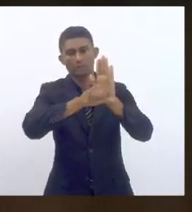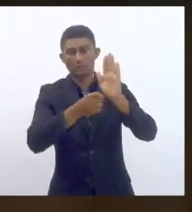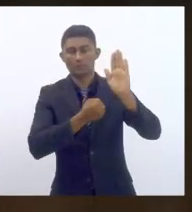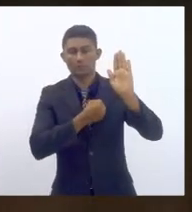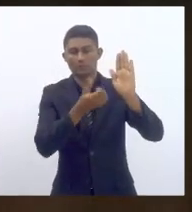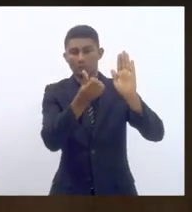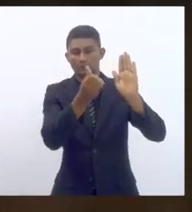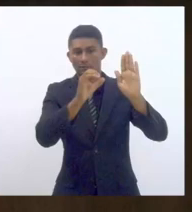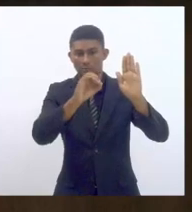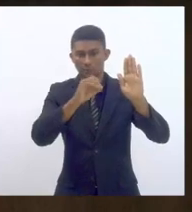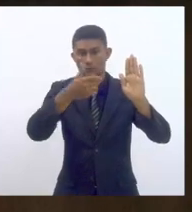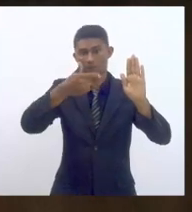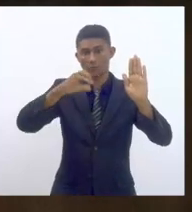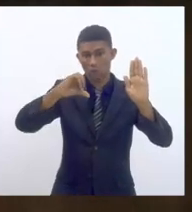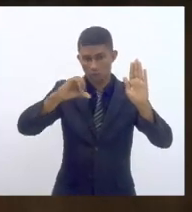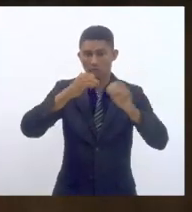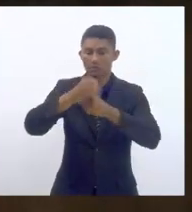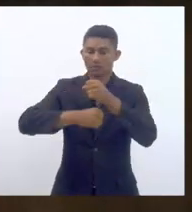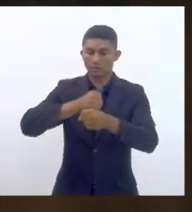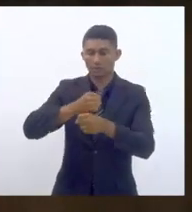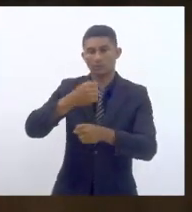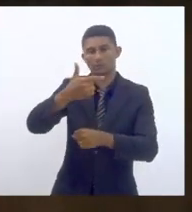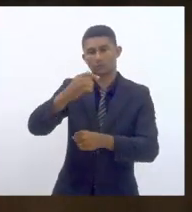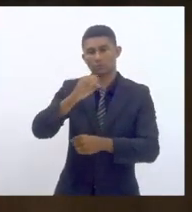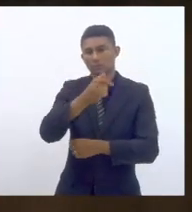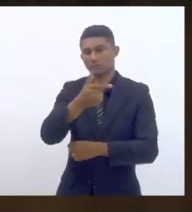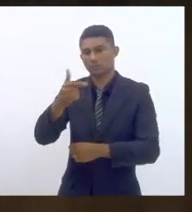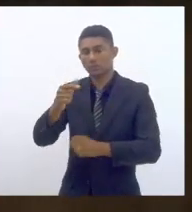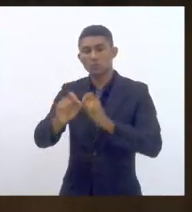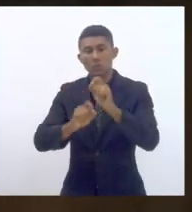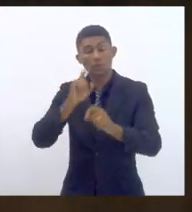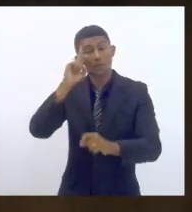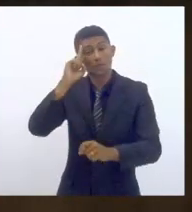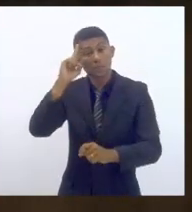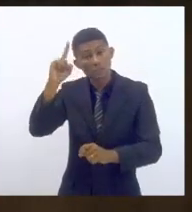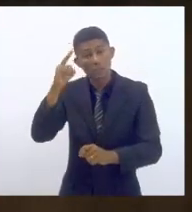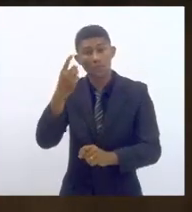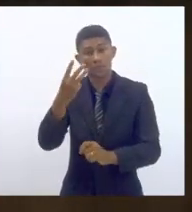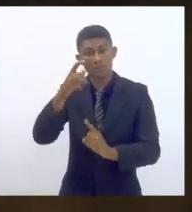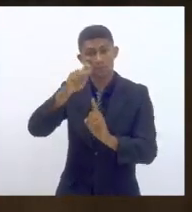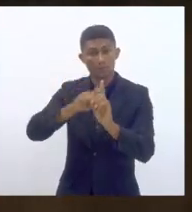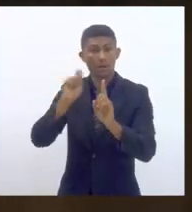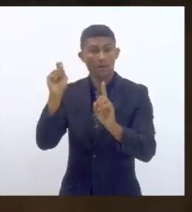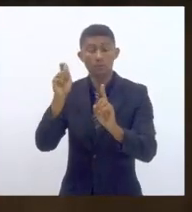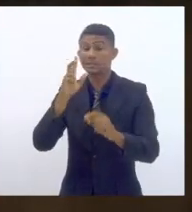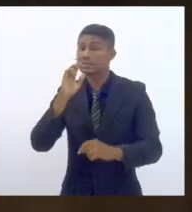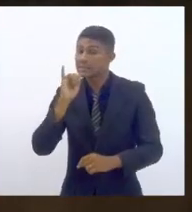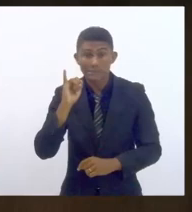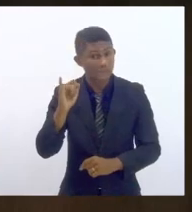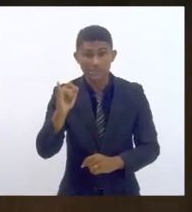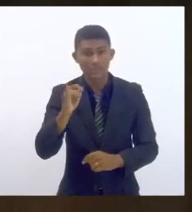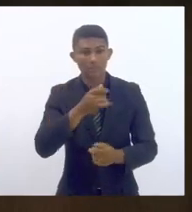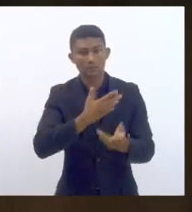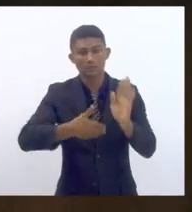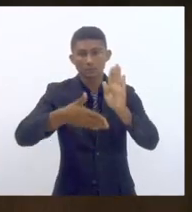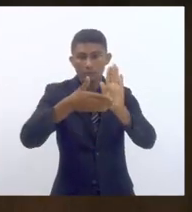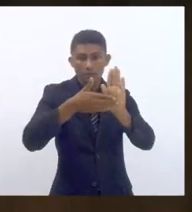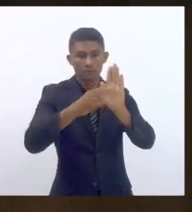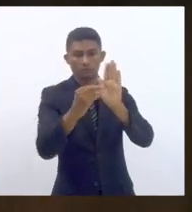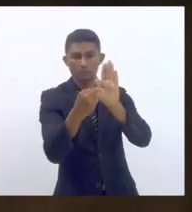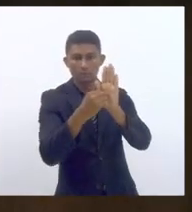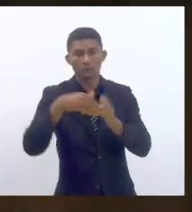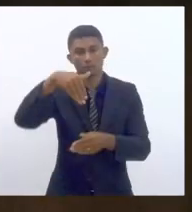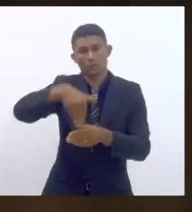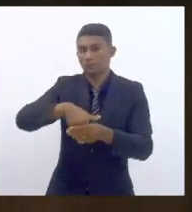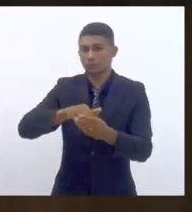6029 de 2022, tendo em vista que o PL trata da data do dia 3 de agosto, e se ele não for colocado para votação